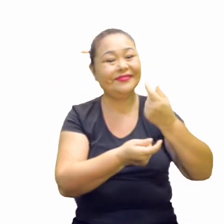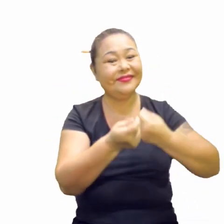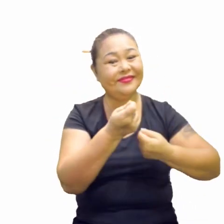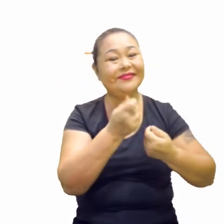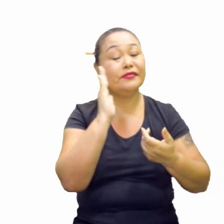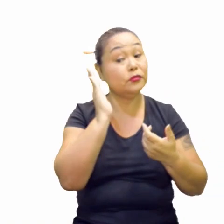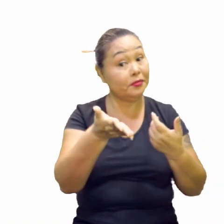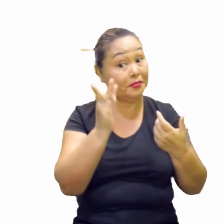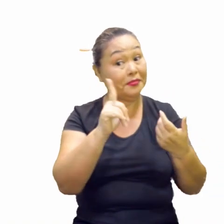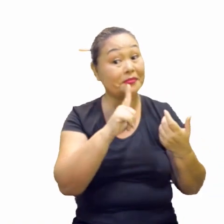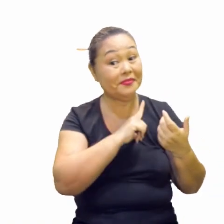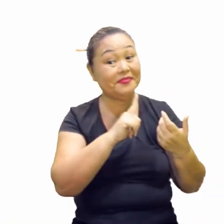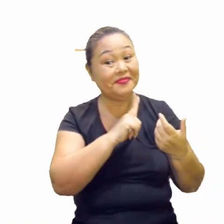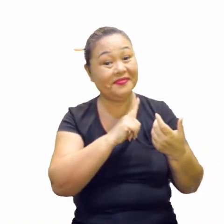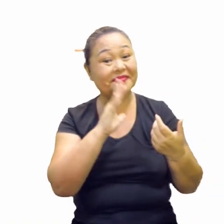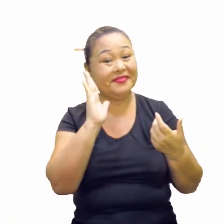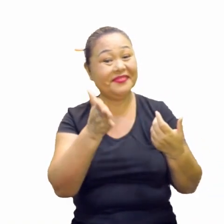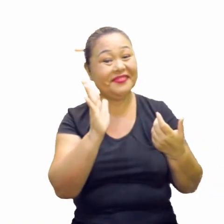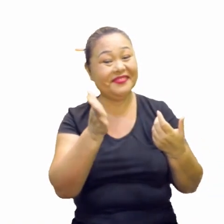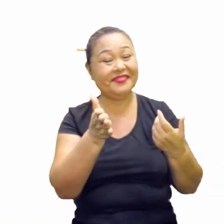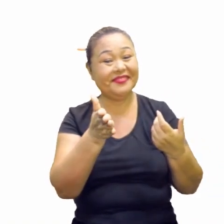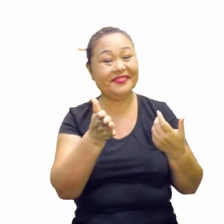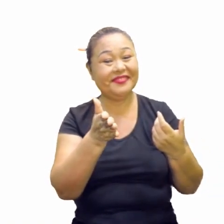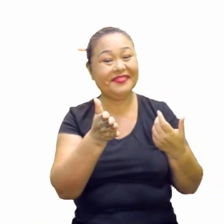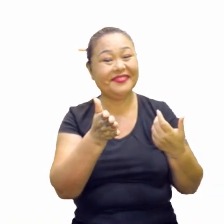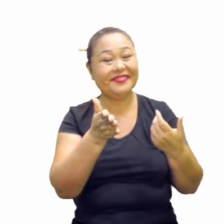Aqui a economia,